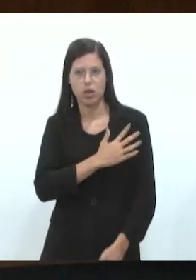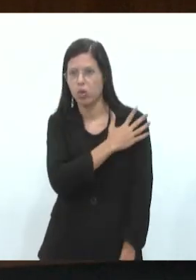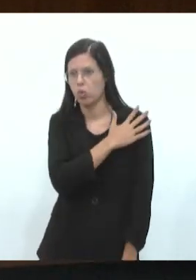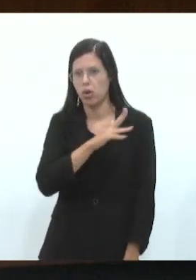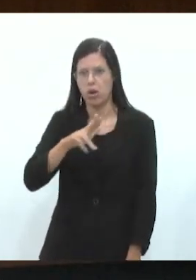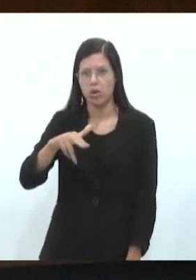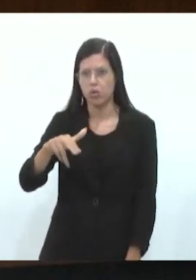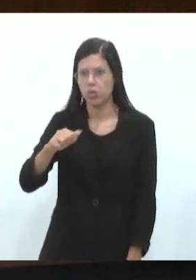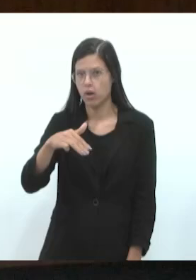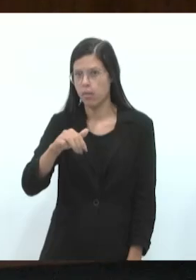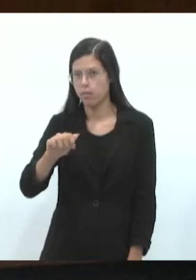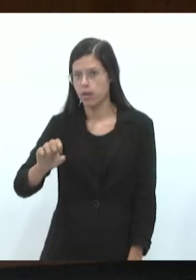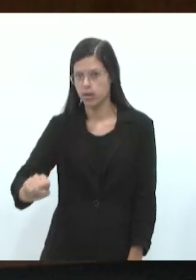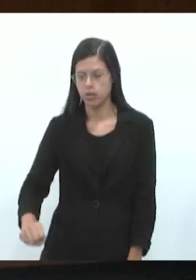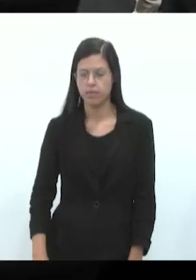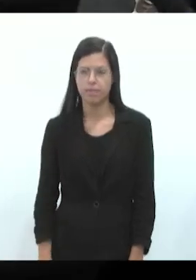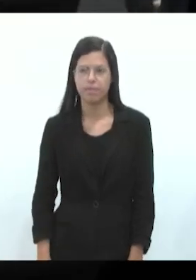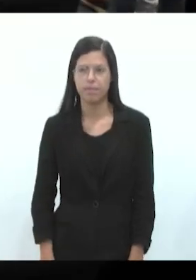mais.